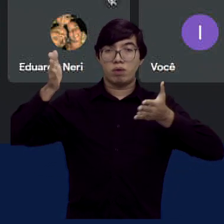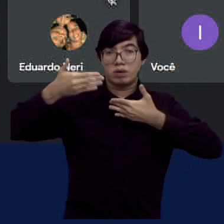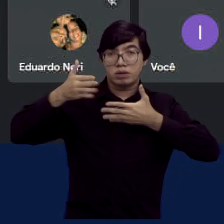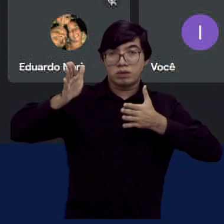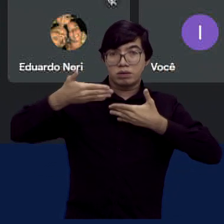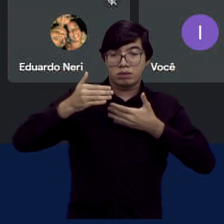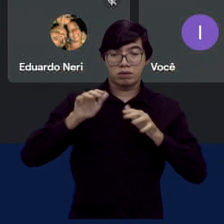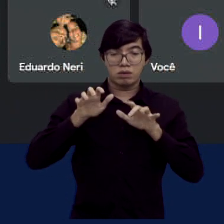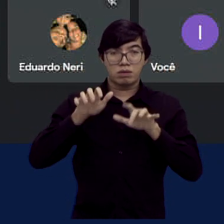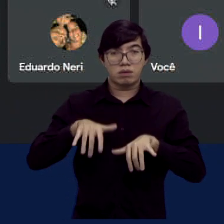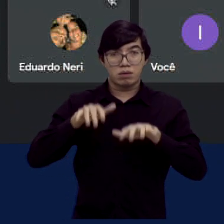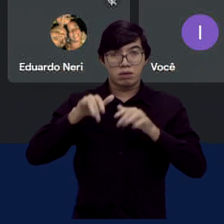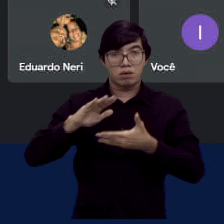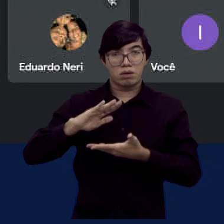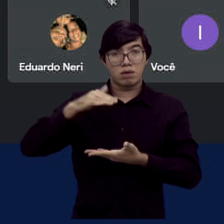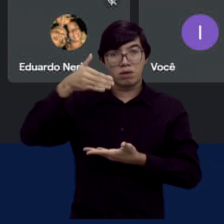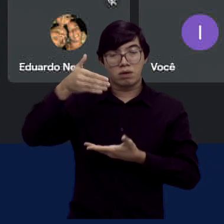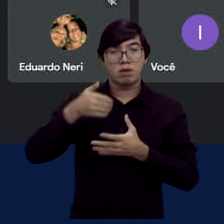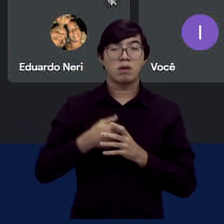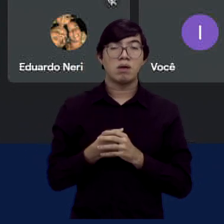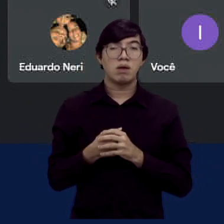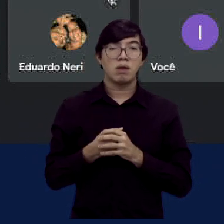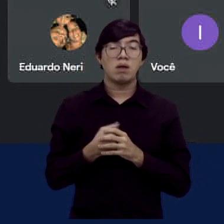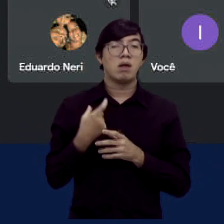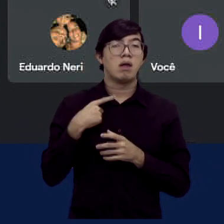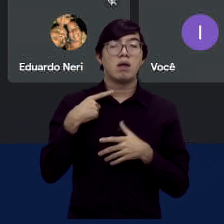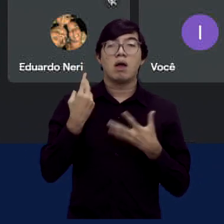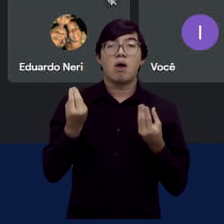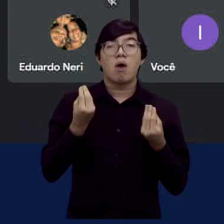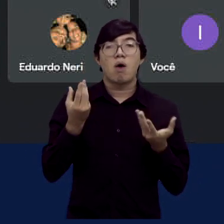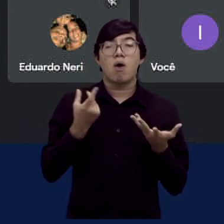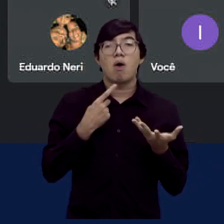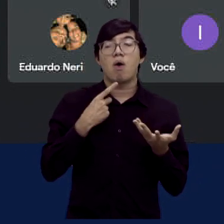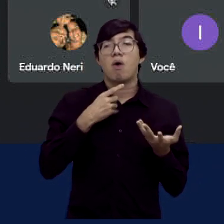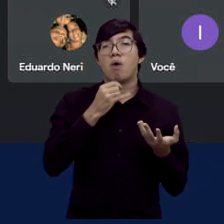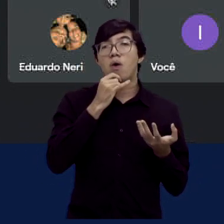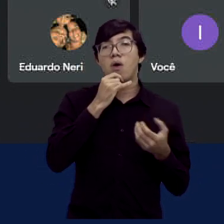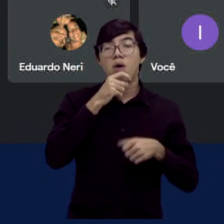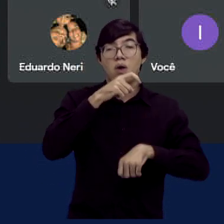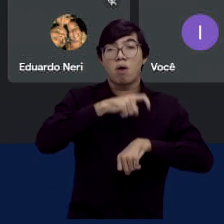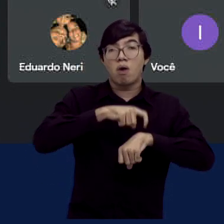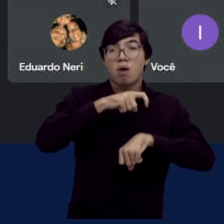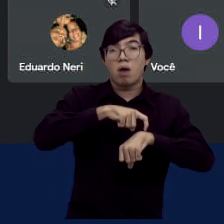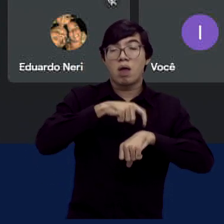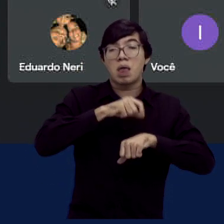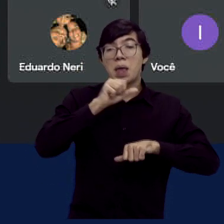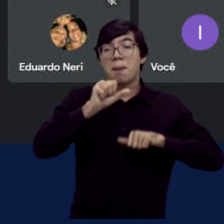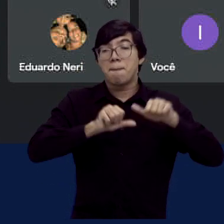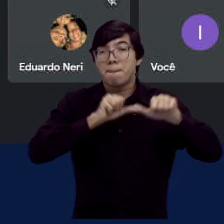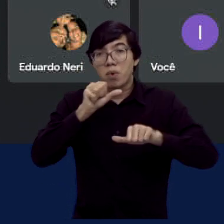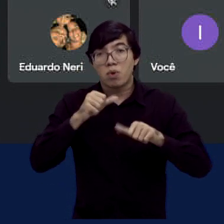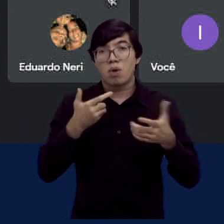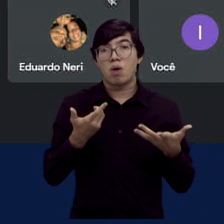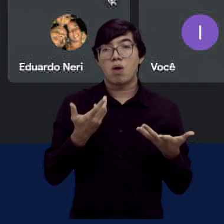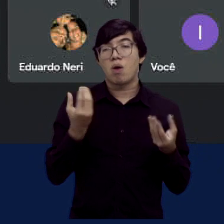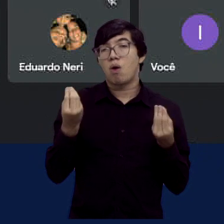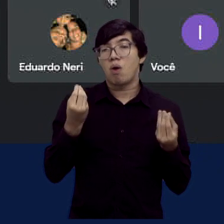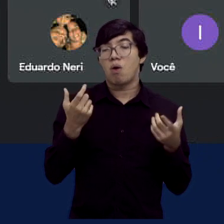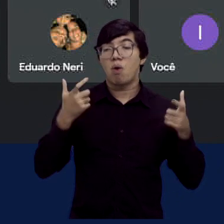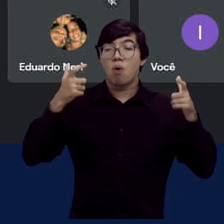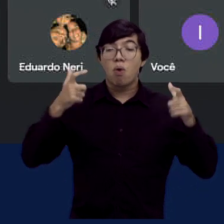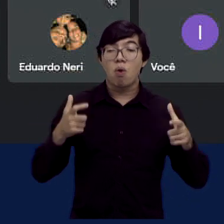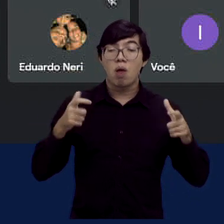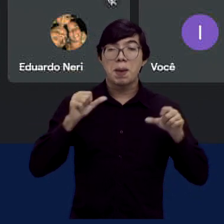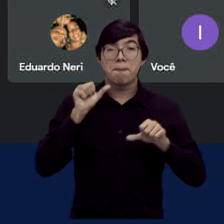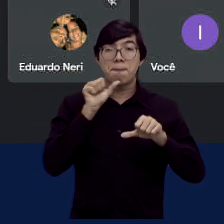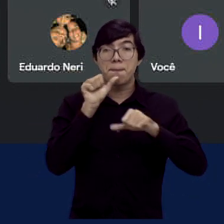computador, quem diz que o tempo passou, quem diz que ela mudou de ambiente, quem diz que